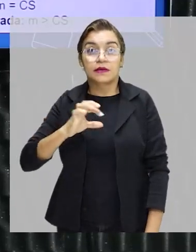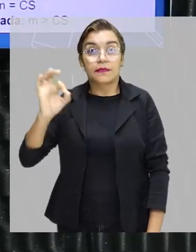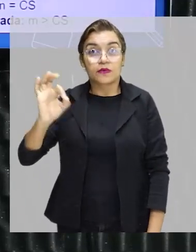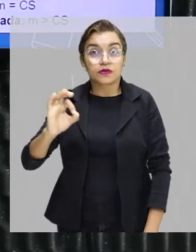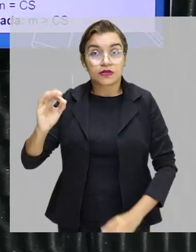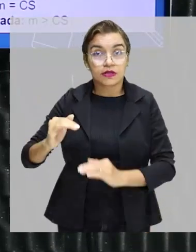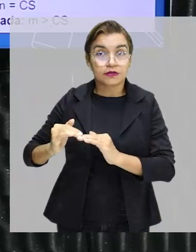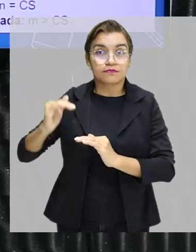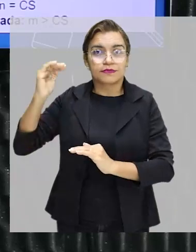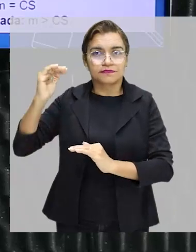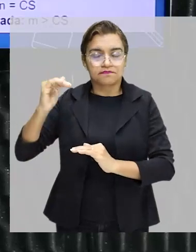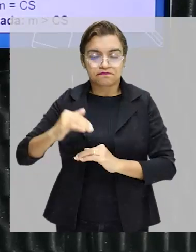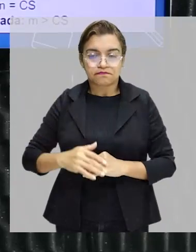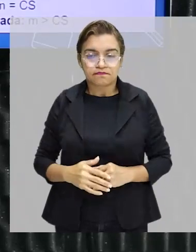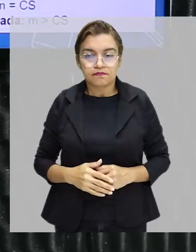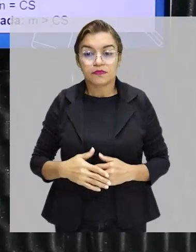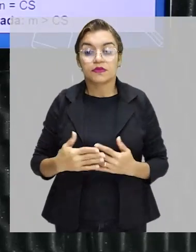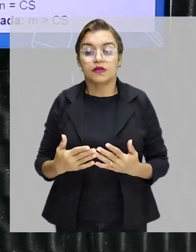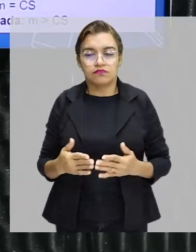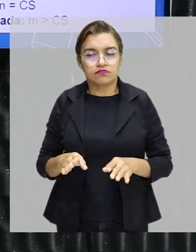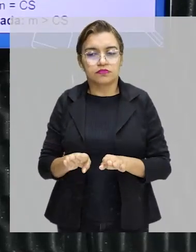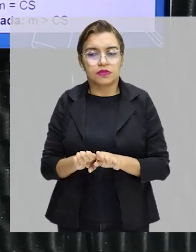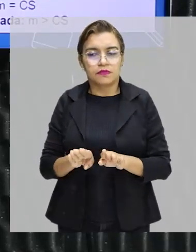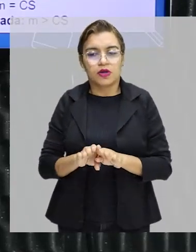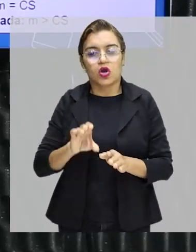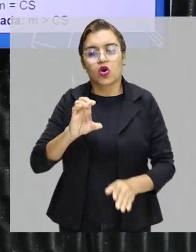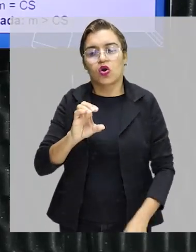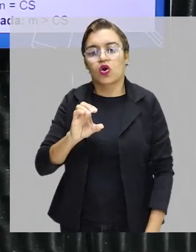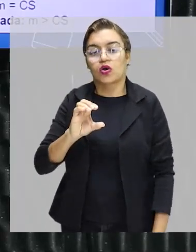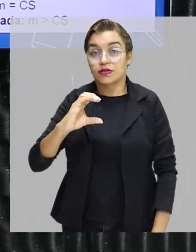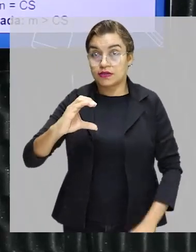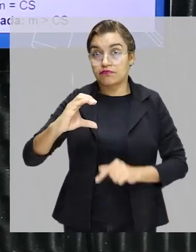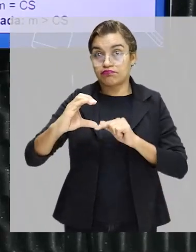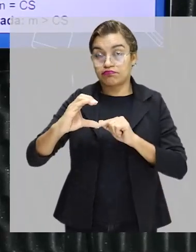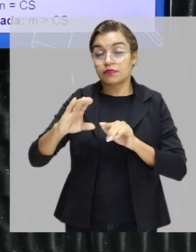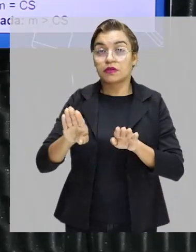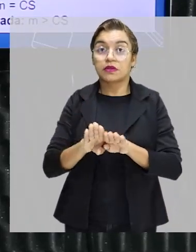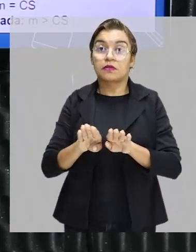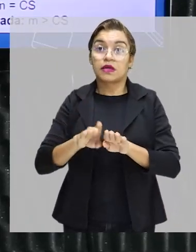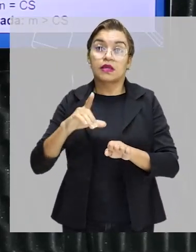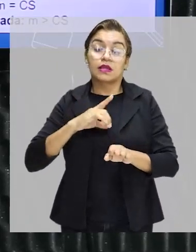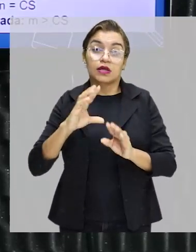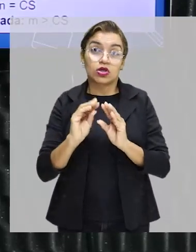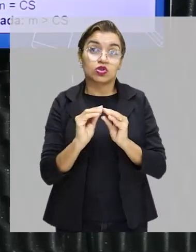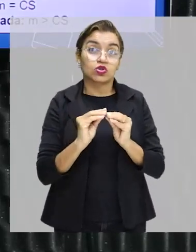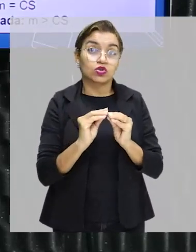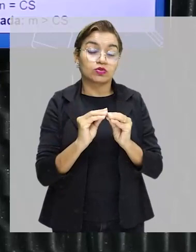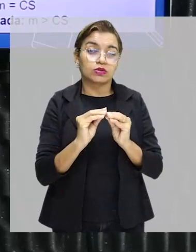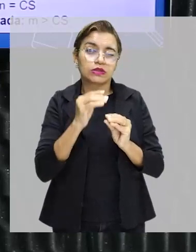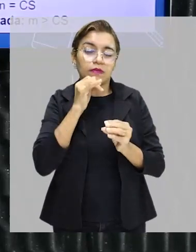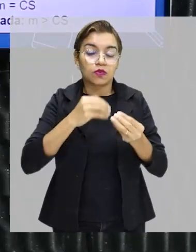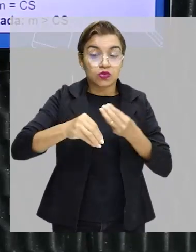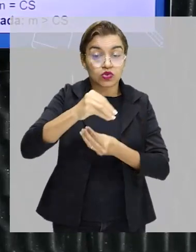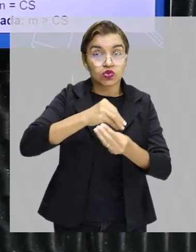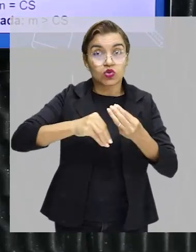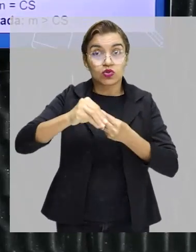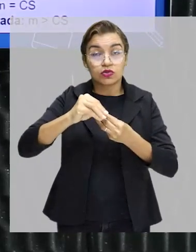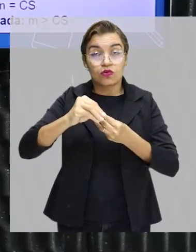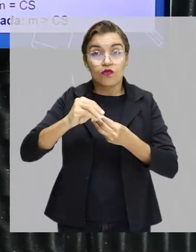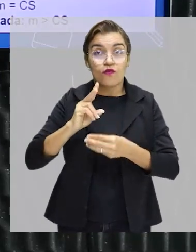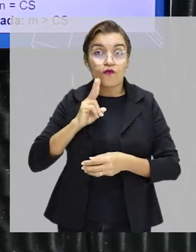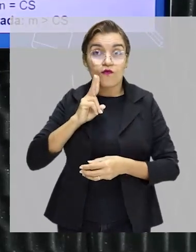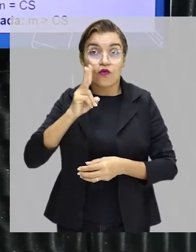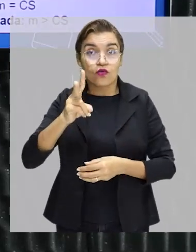massa. Além de concentração, né, eu posso ter uma solução muito forte, entre aspas, ou seja,